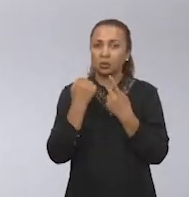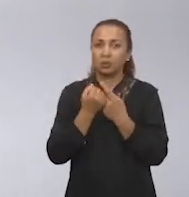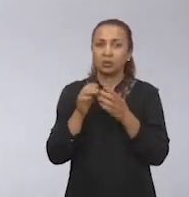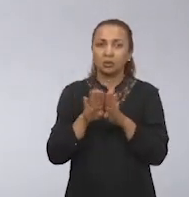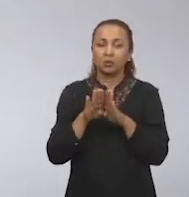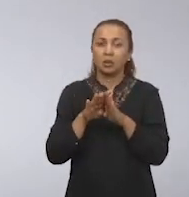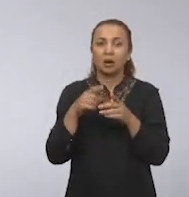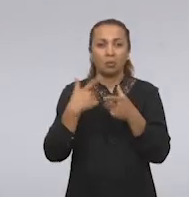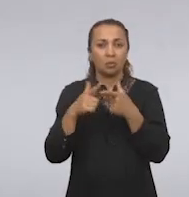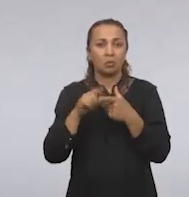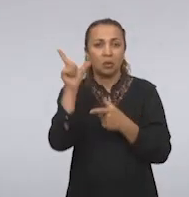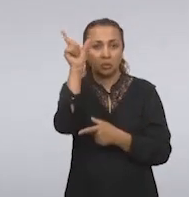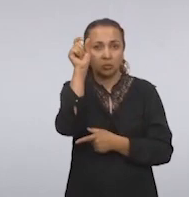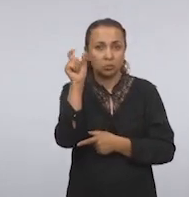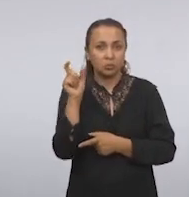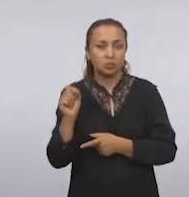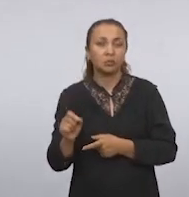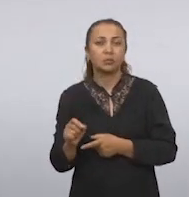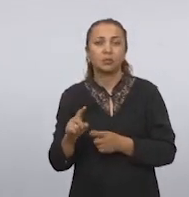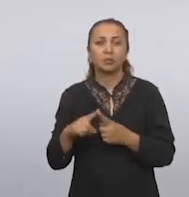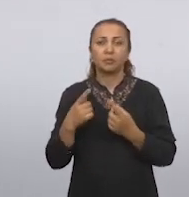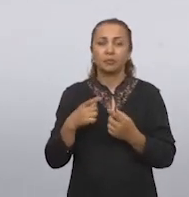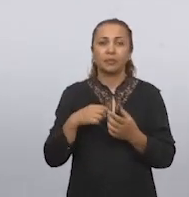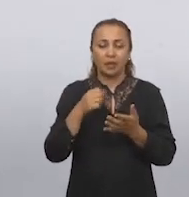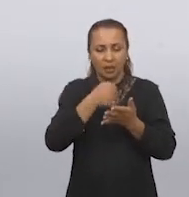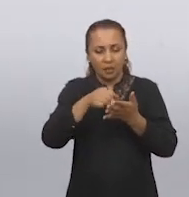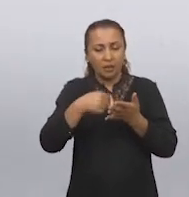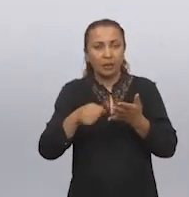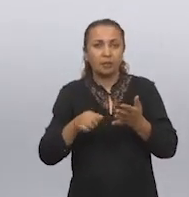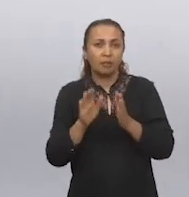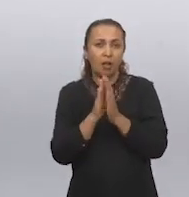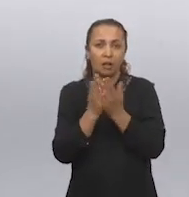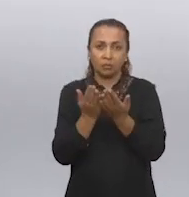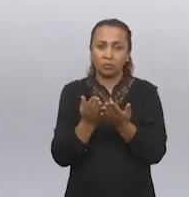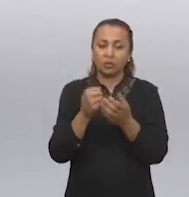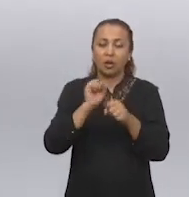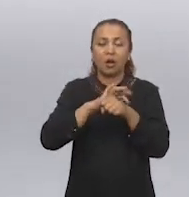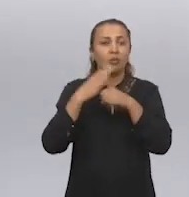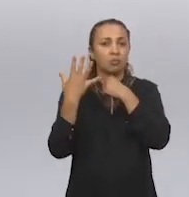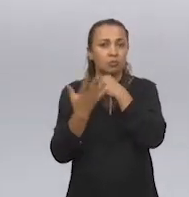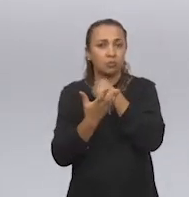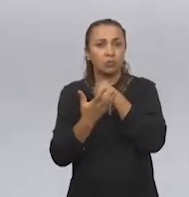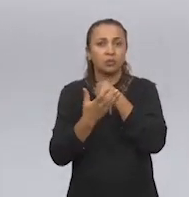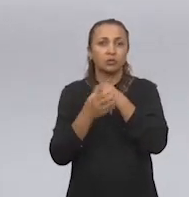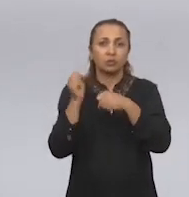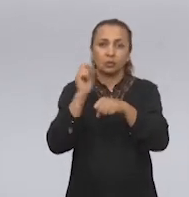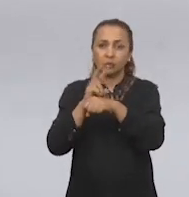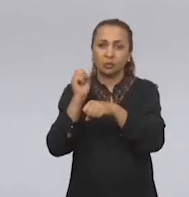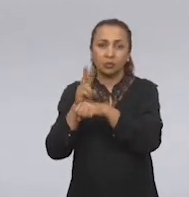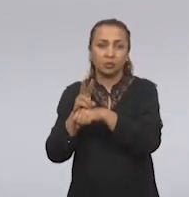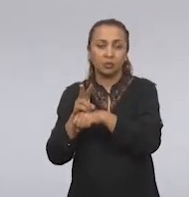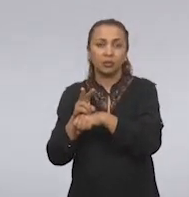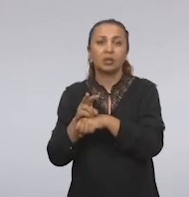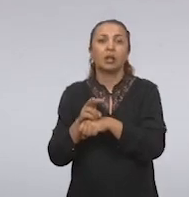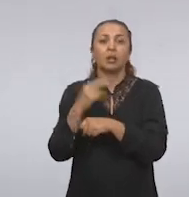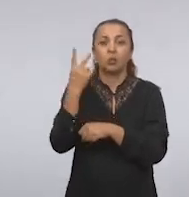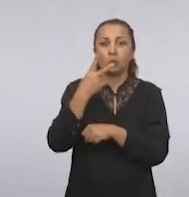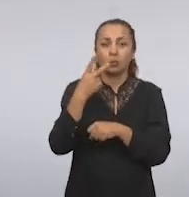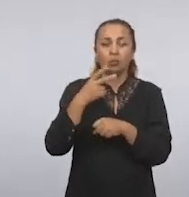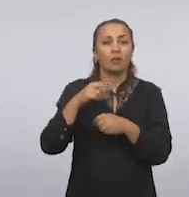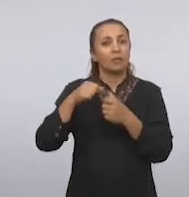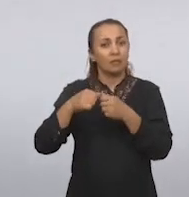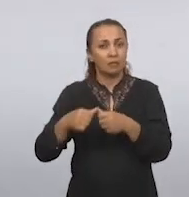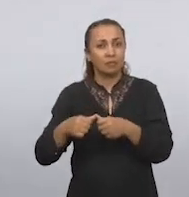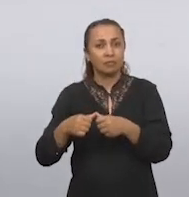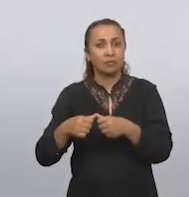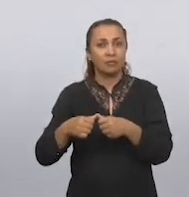relação ao problema de coluna. Mas existem descritos na literatura que a Covid, o vírus, o SARS-CoV-2, ele se instala no